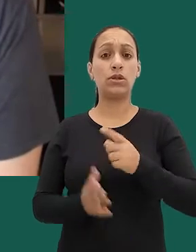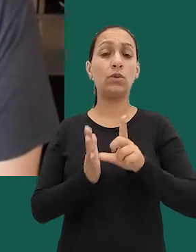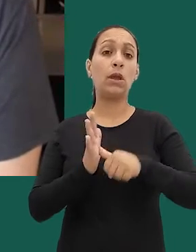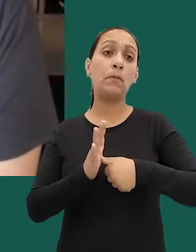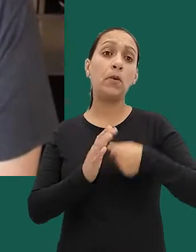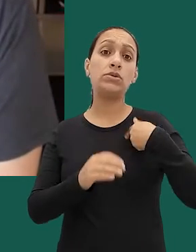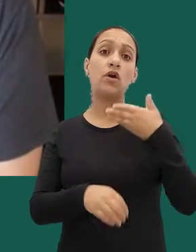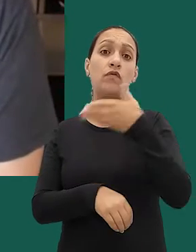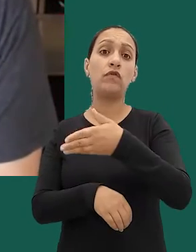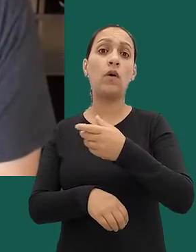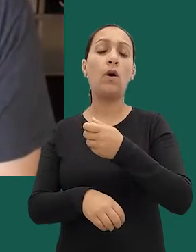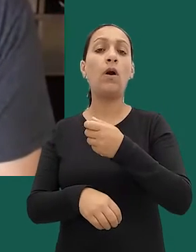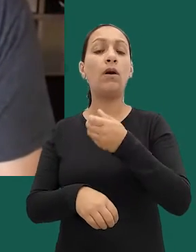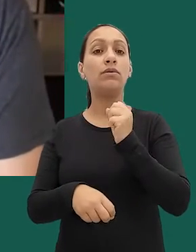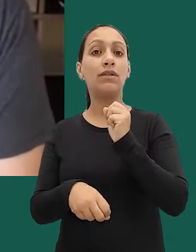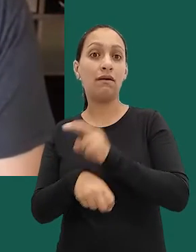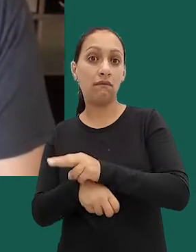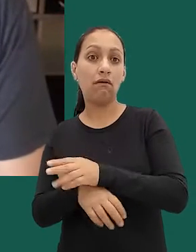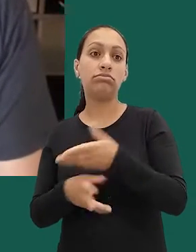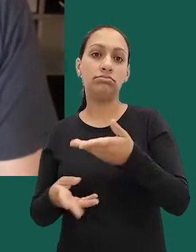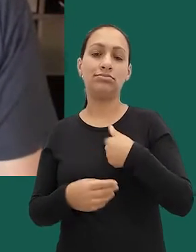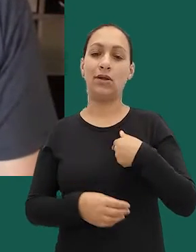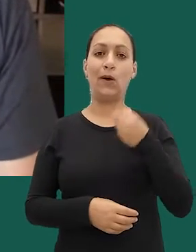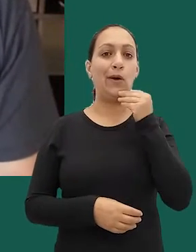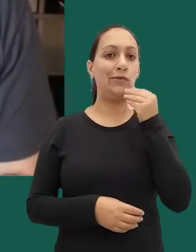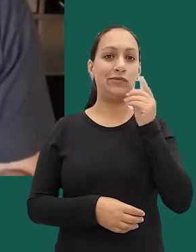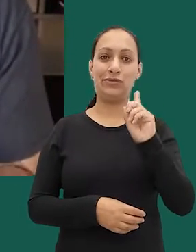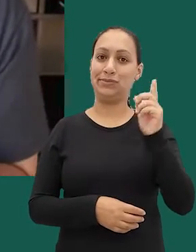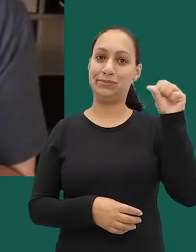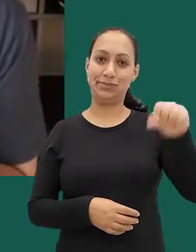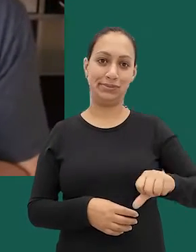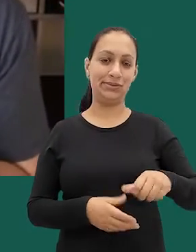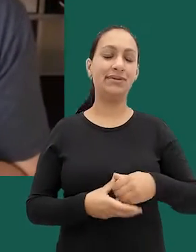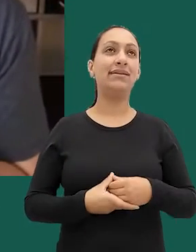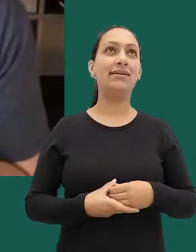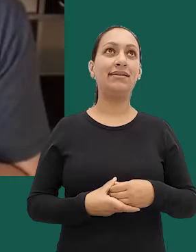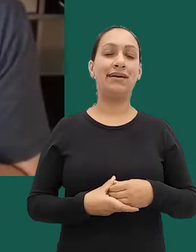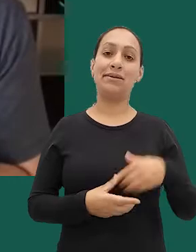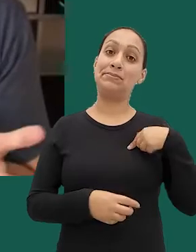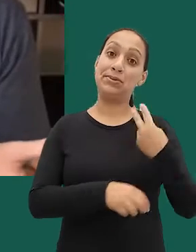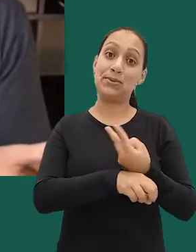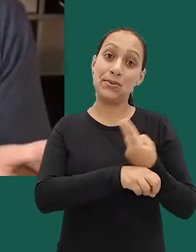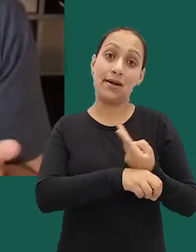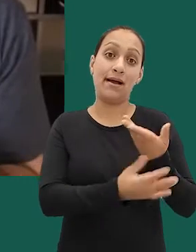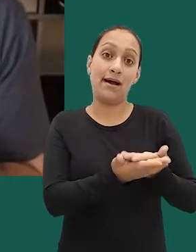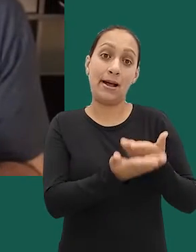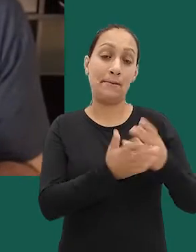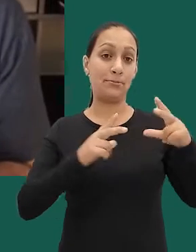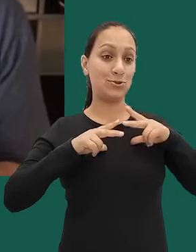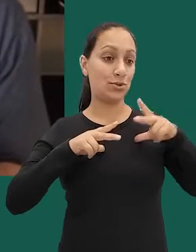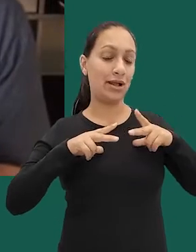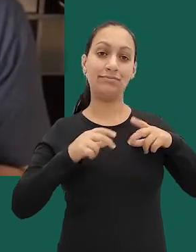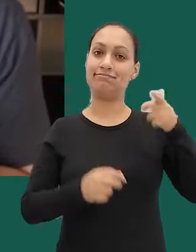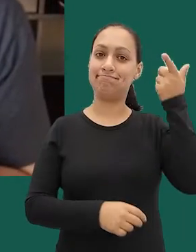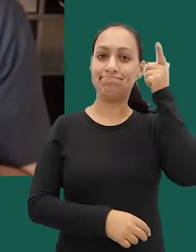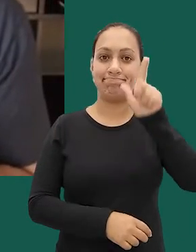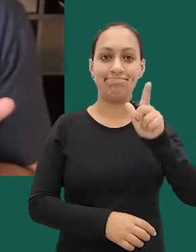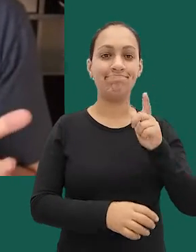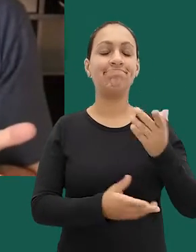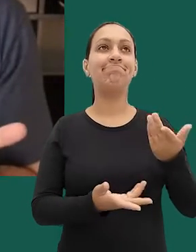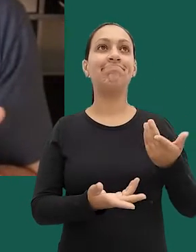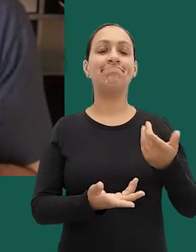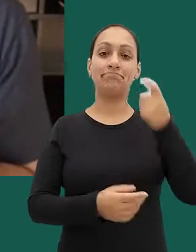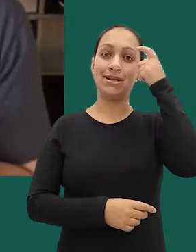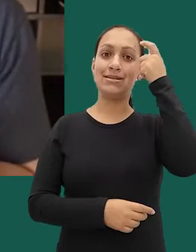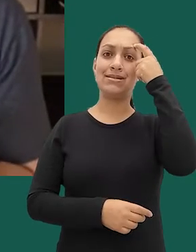vagas. Obviamente não deu certo. Então eu procurei aulas particulares, também não deu muito certo, e aí eu